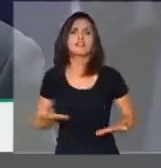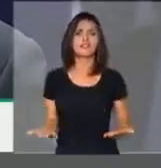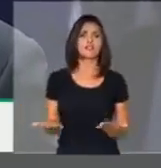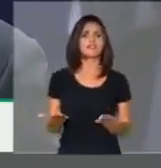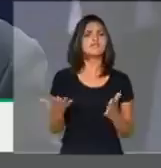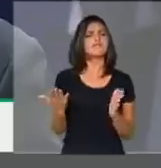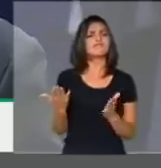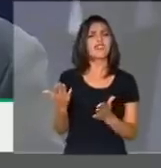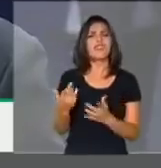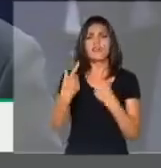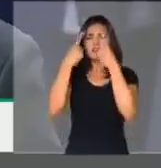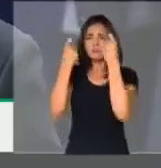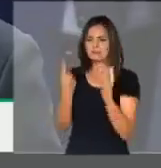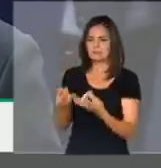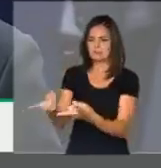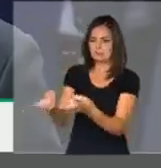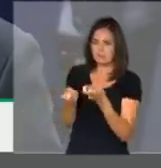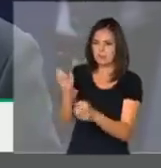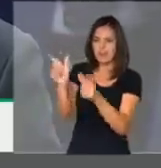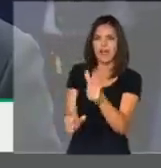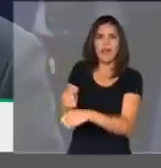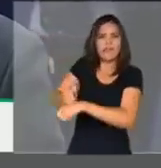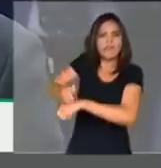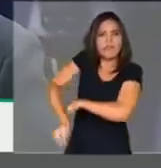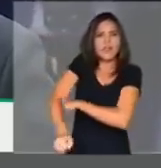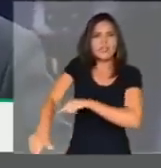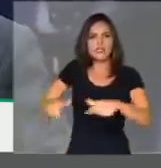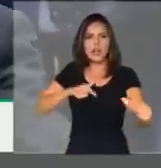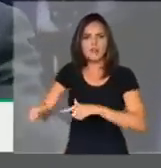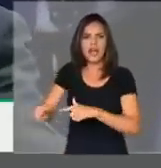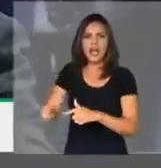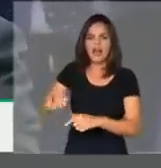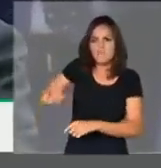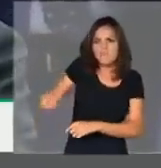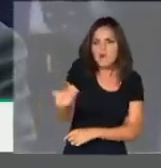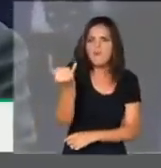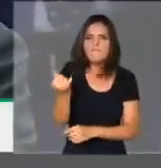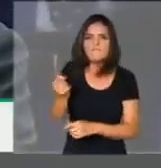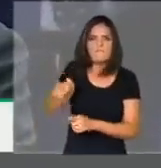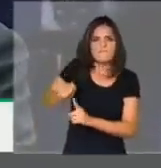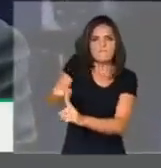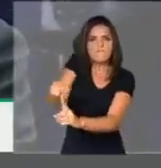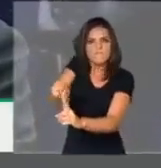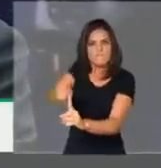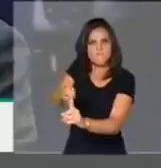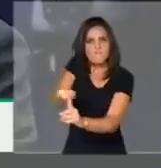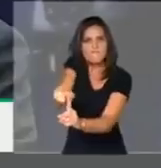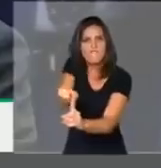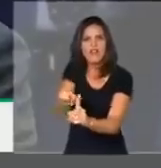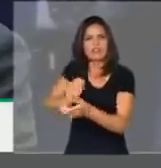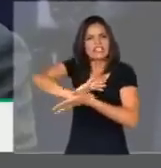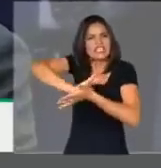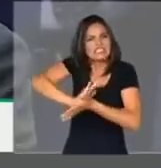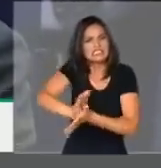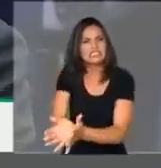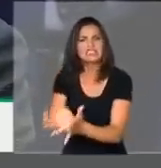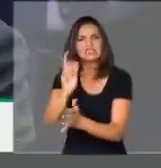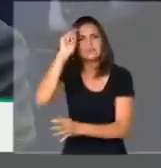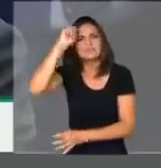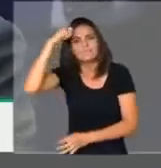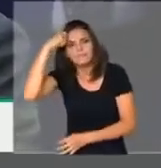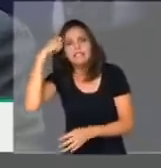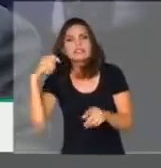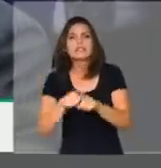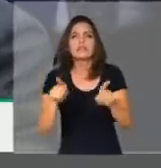se expresse na exploração do trabalho ou em qualquer forma de opressão, como o racismo,